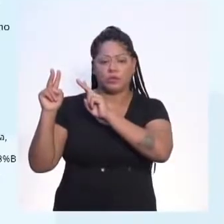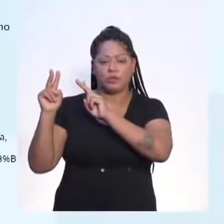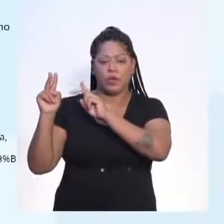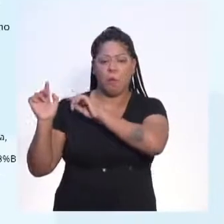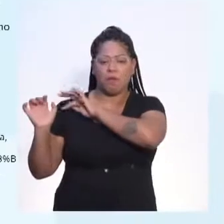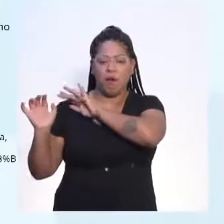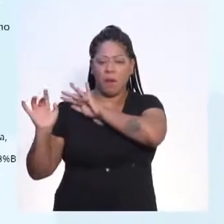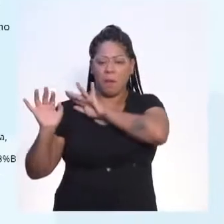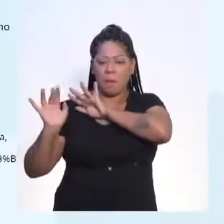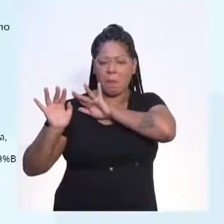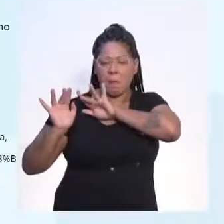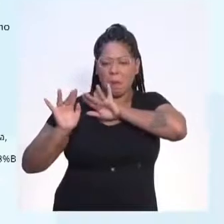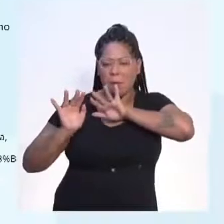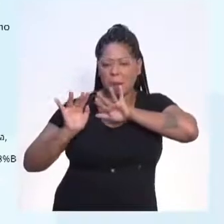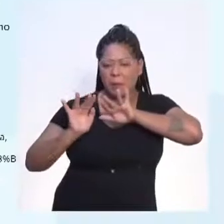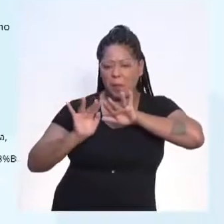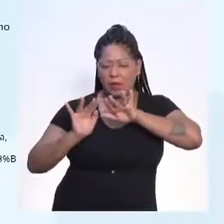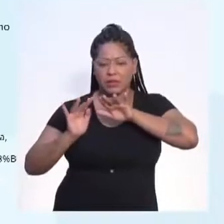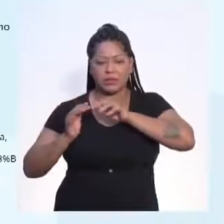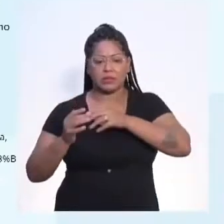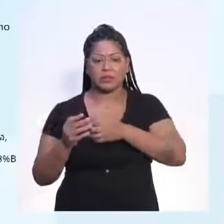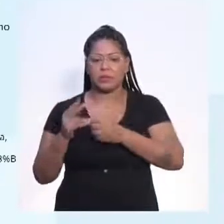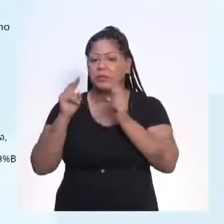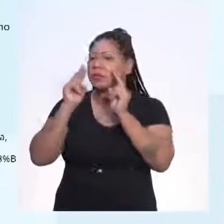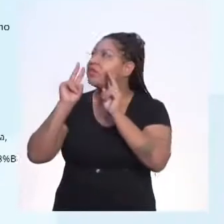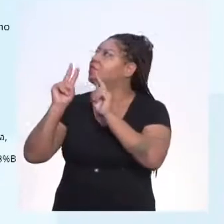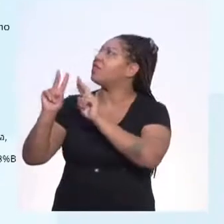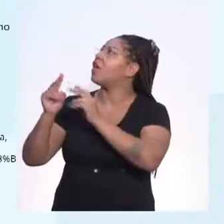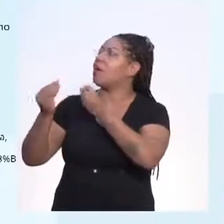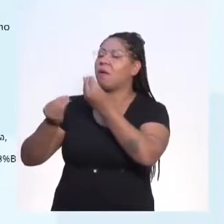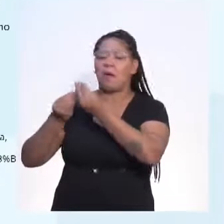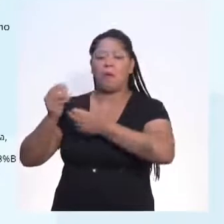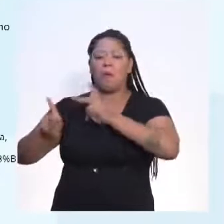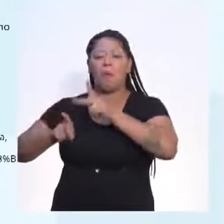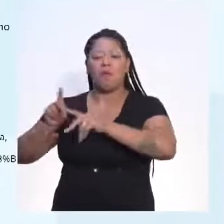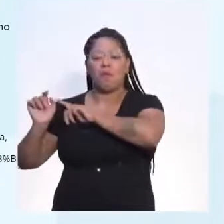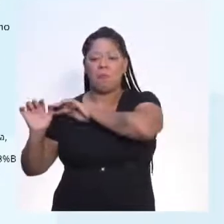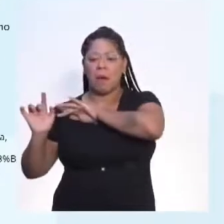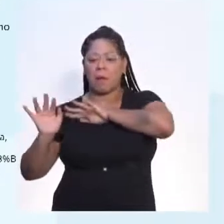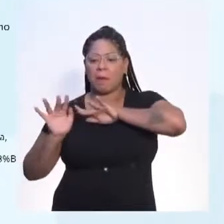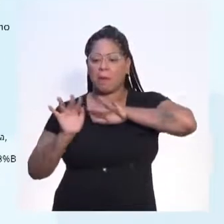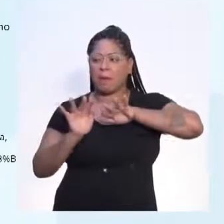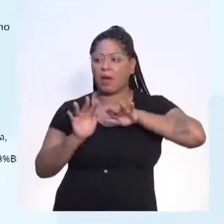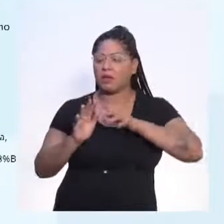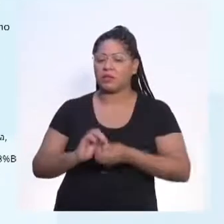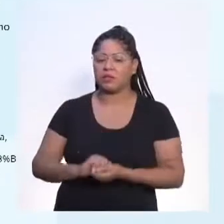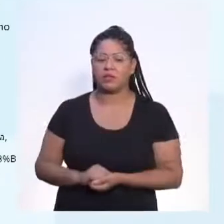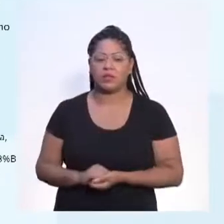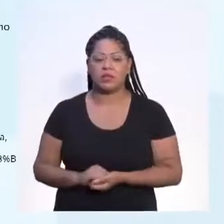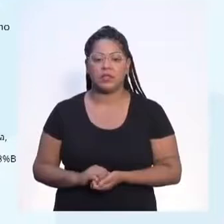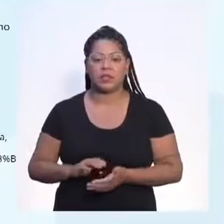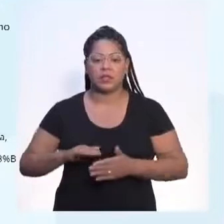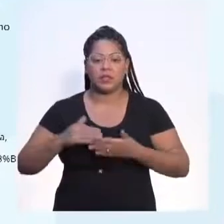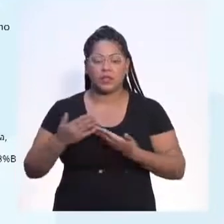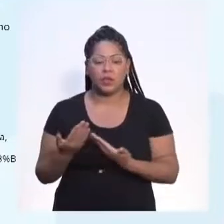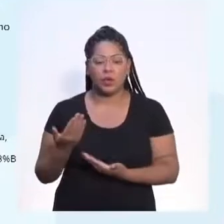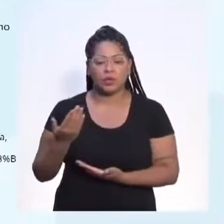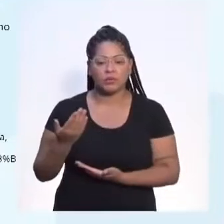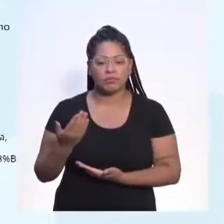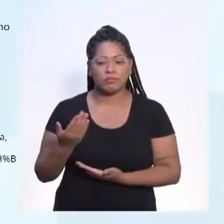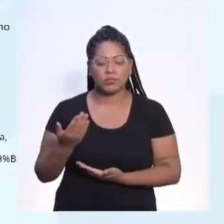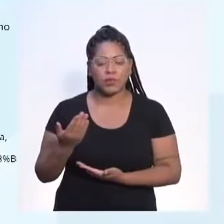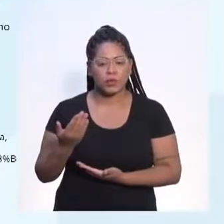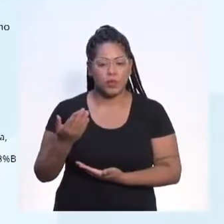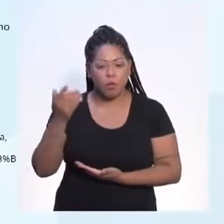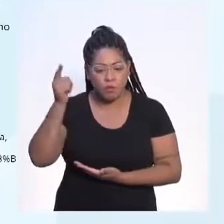destruindo, saqueando. Essa era a imagem que eles tinham desses povos. Então, será que a gente consegue chamar mais